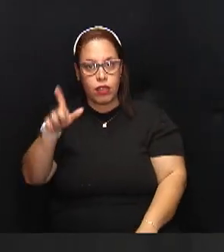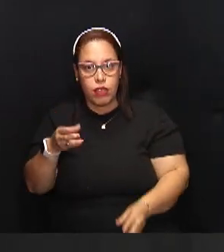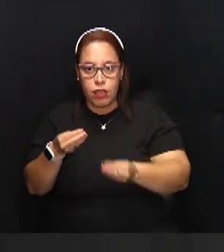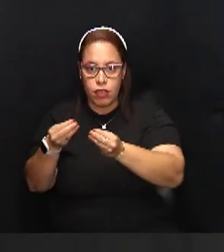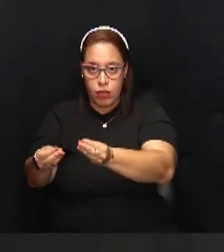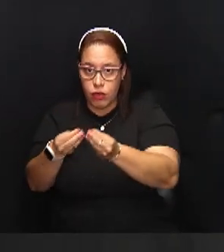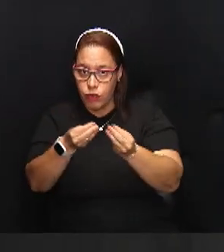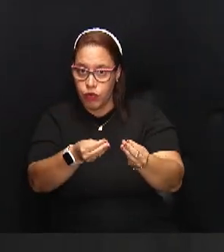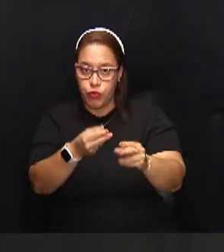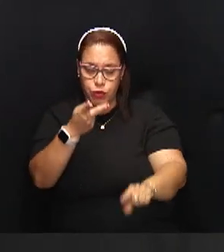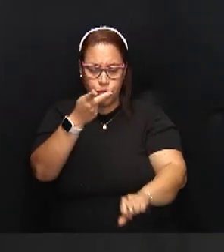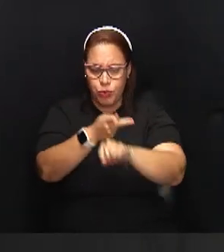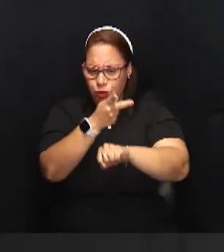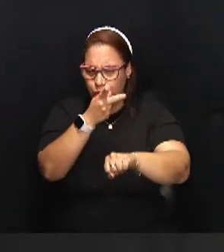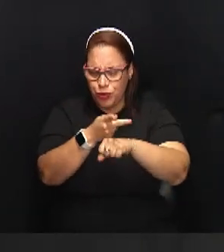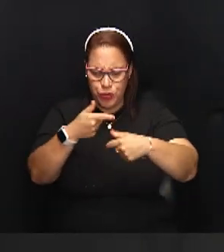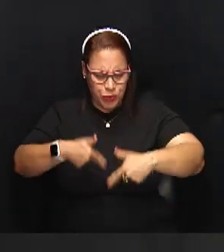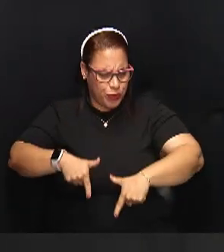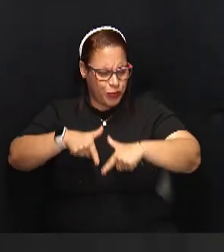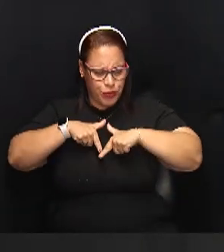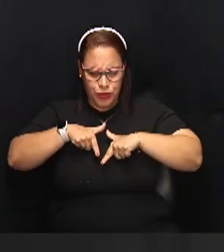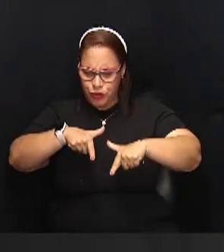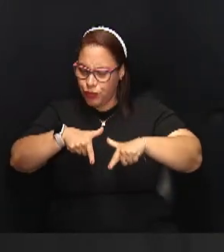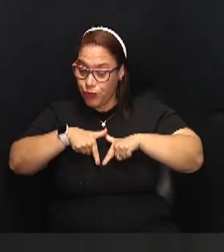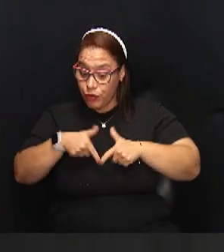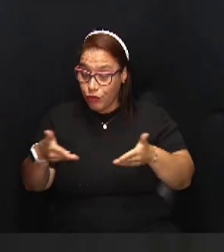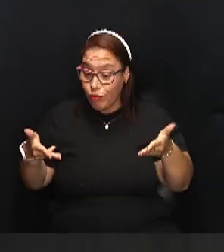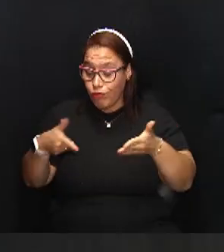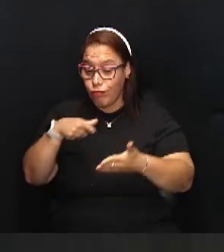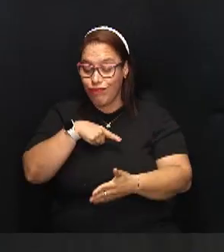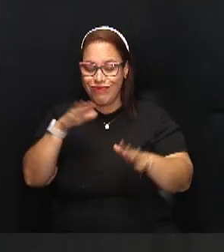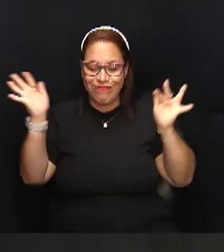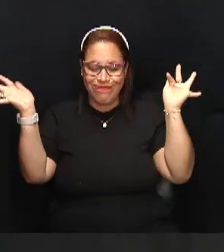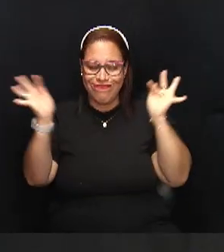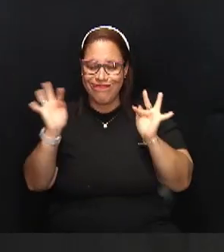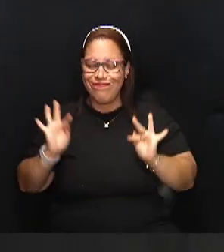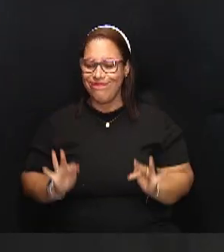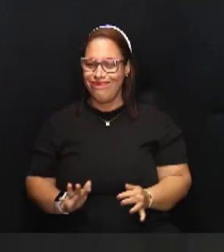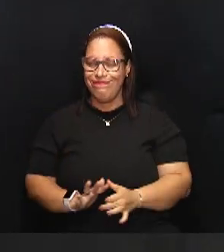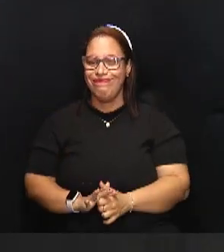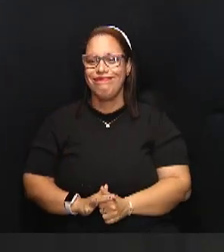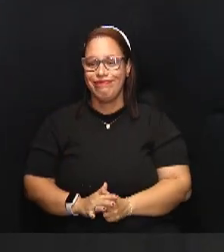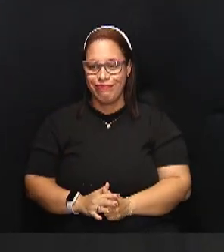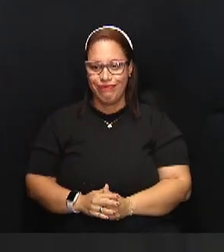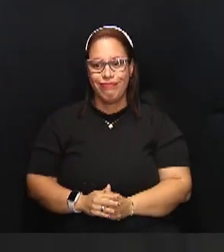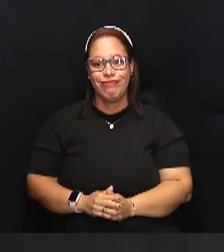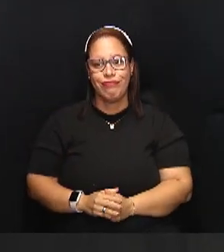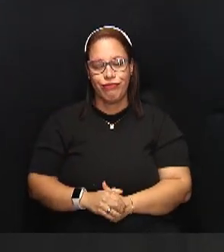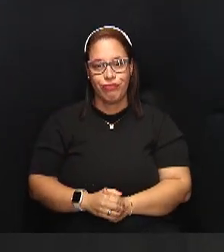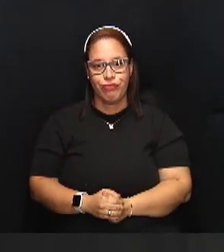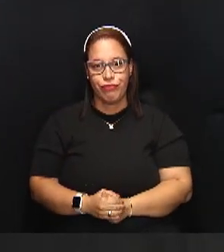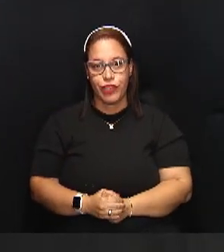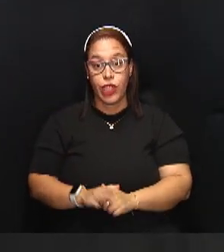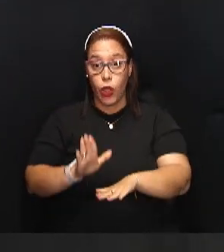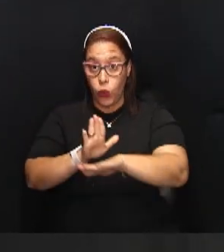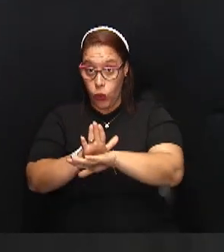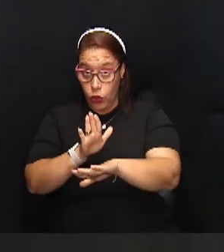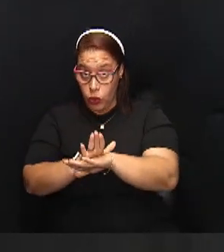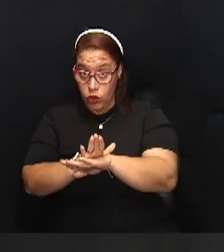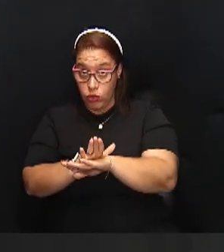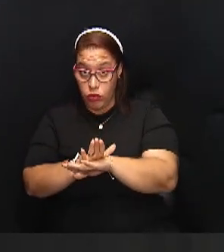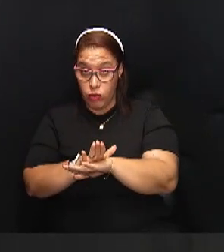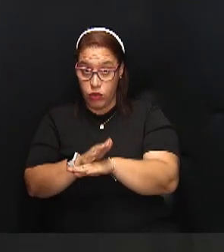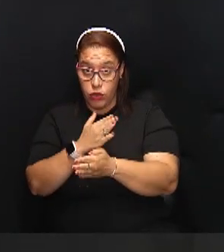disponibilizar troféus, medalhas. Então hoje a gente tem a felicidade de poder ajudar em algo